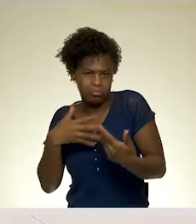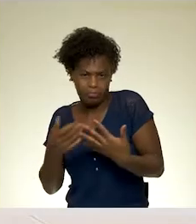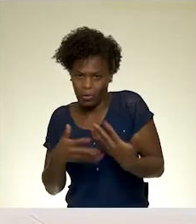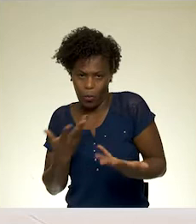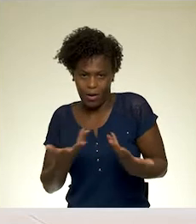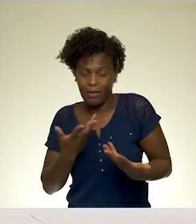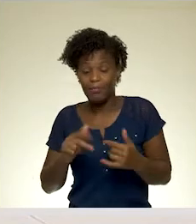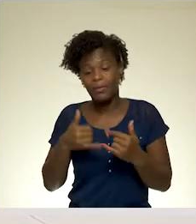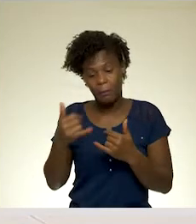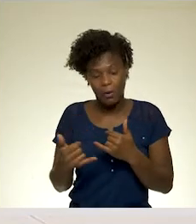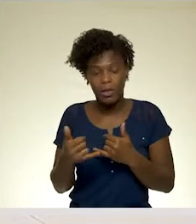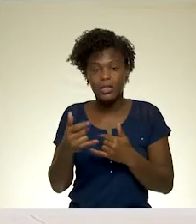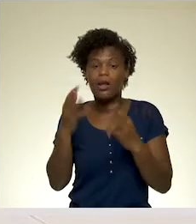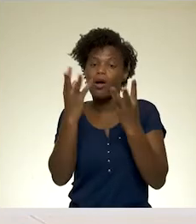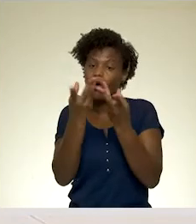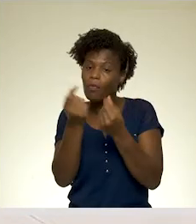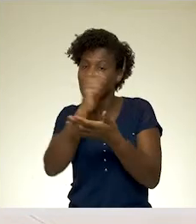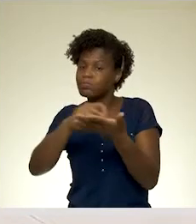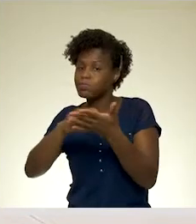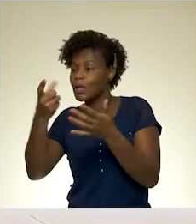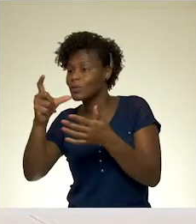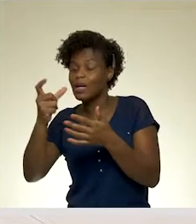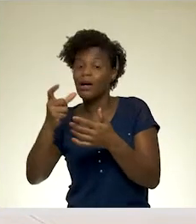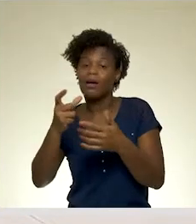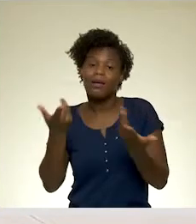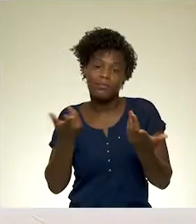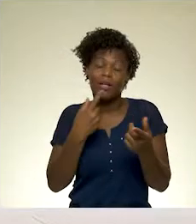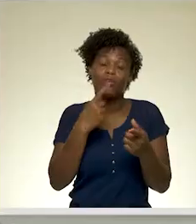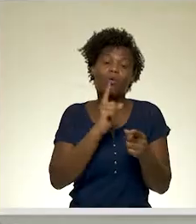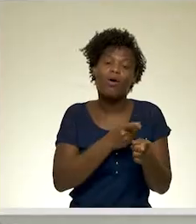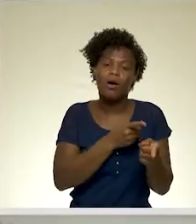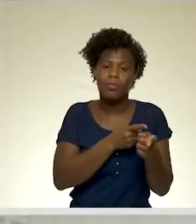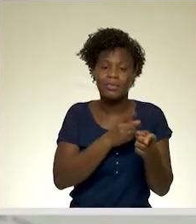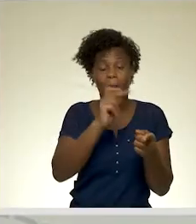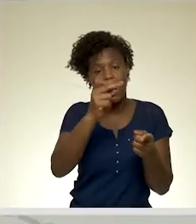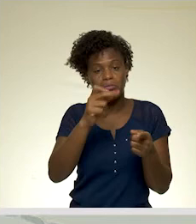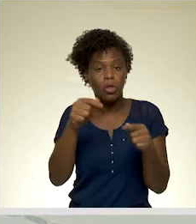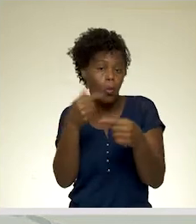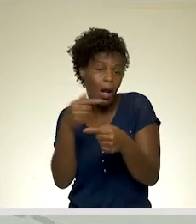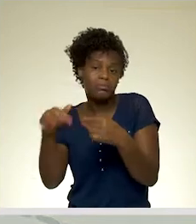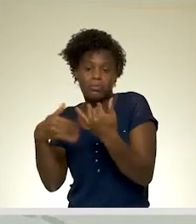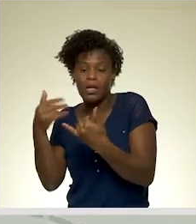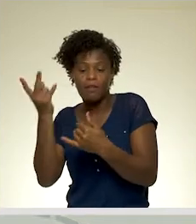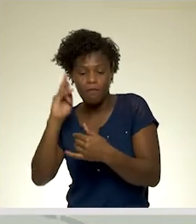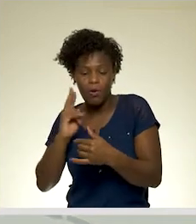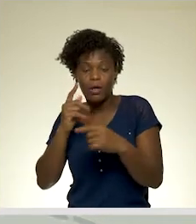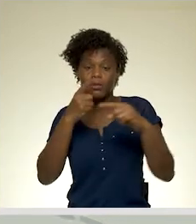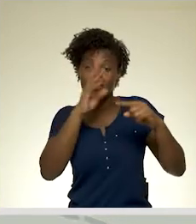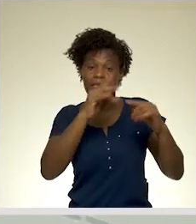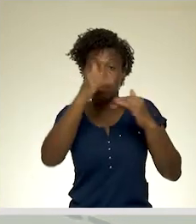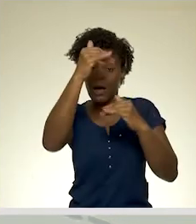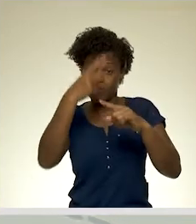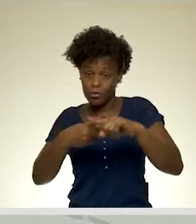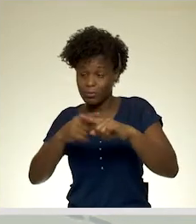Então, a partir daí, resolve-se a equação em ordem à incógnita e encontramos o valor que multiplica pelo